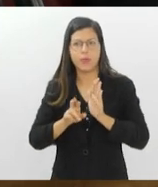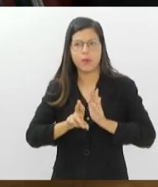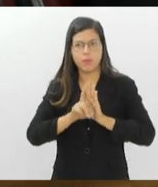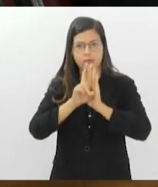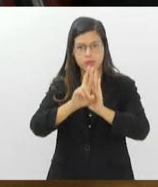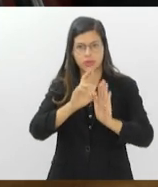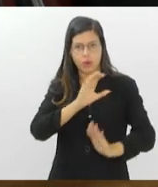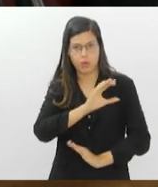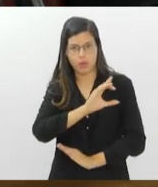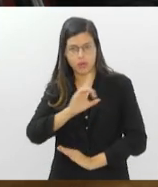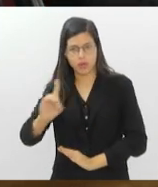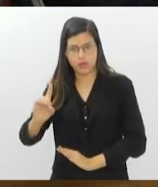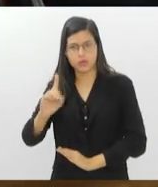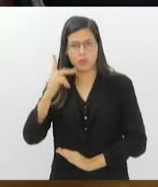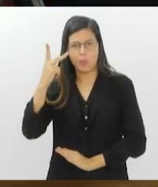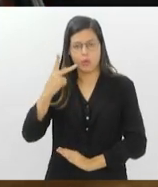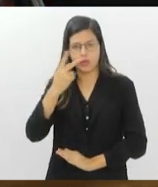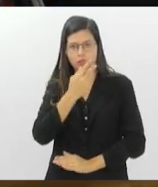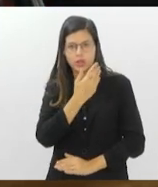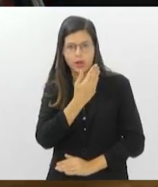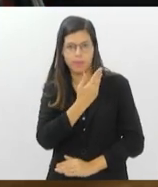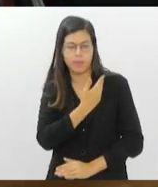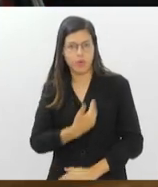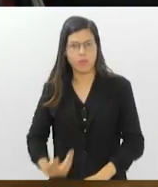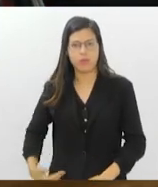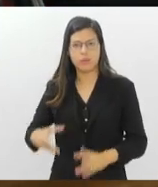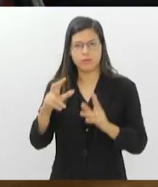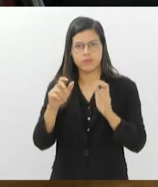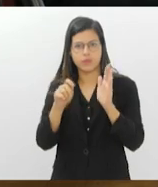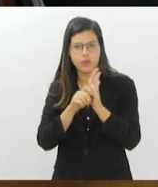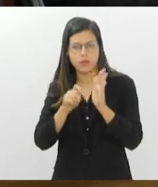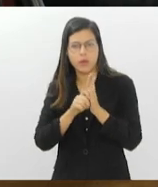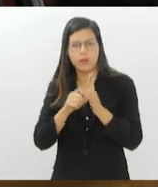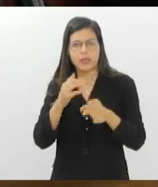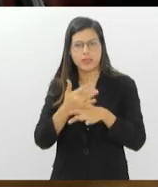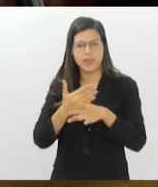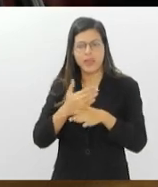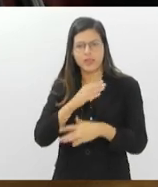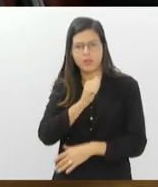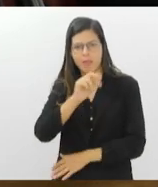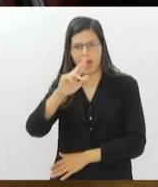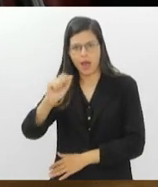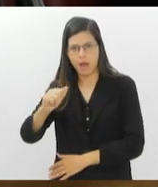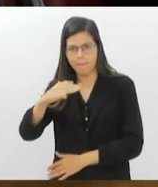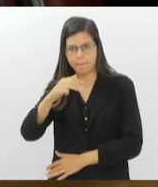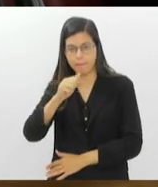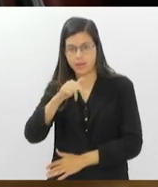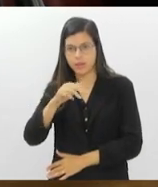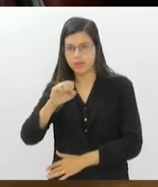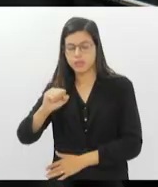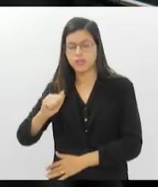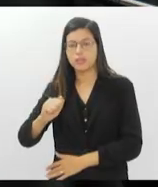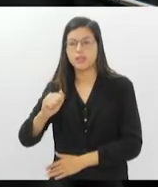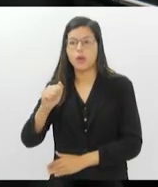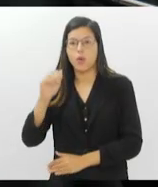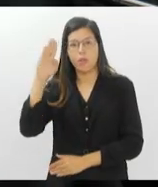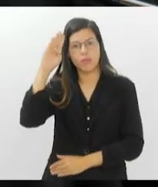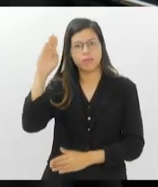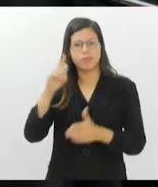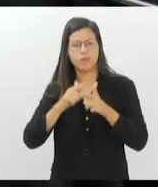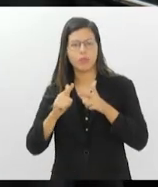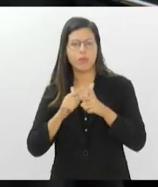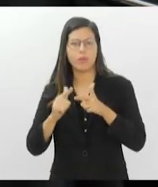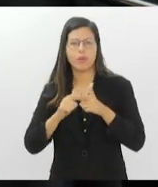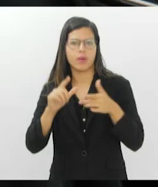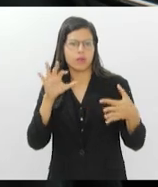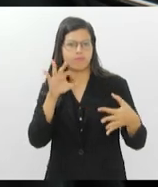Coordenadoria Municipal de Políticas Públicas sobre Drogas do município de Barra Mansa, César Tomé, o principal problema na cidade está